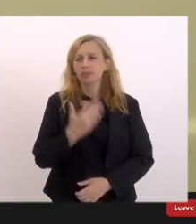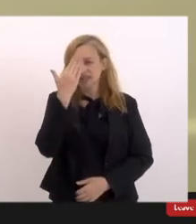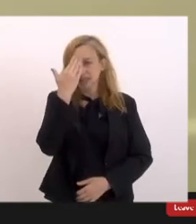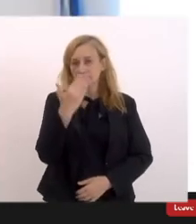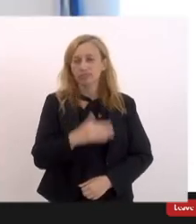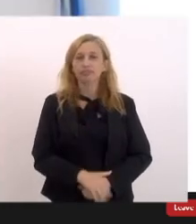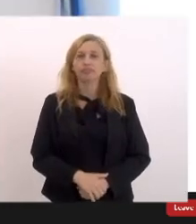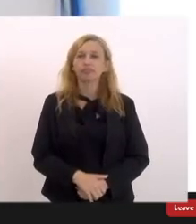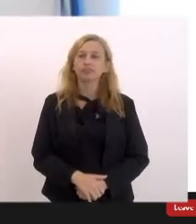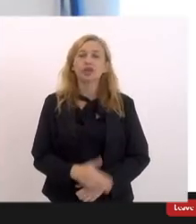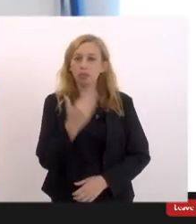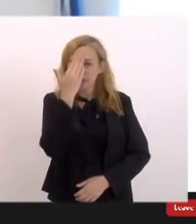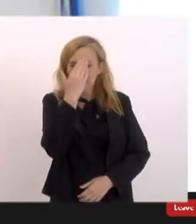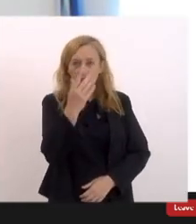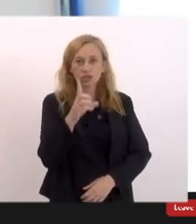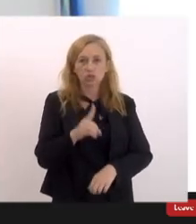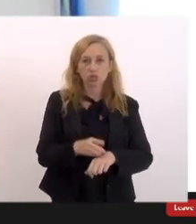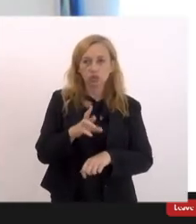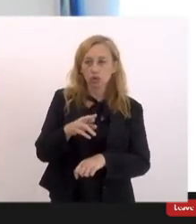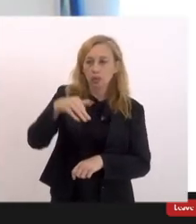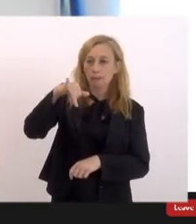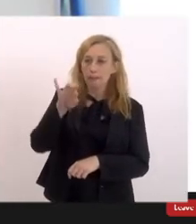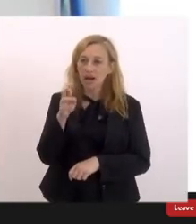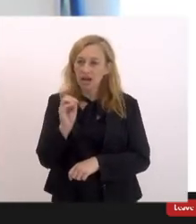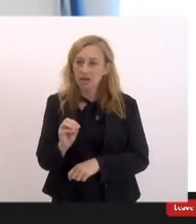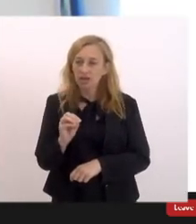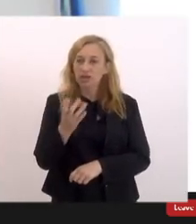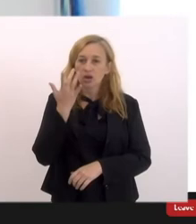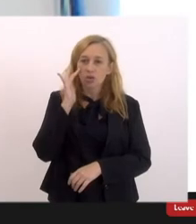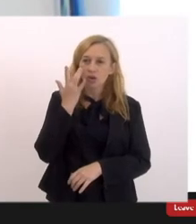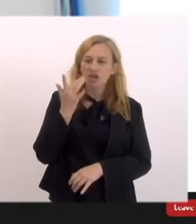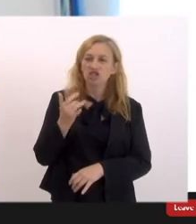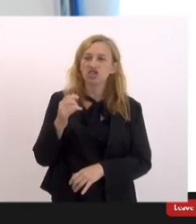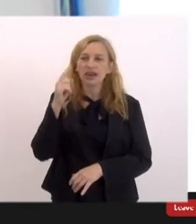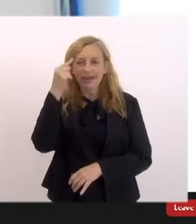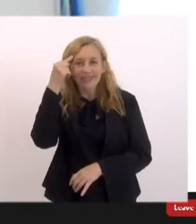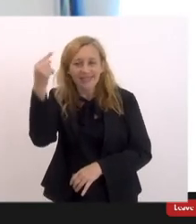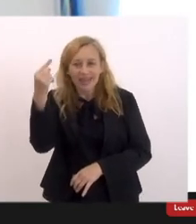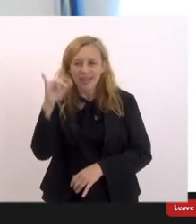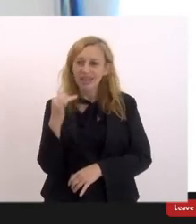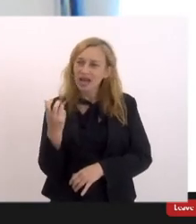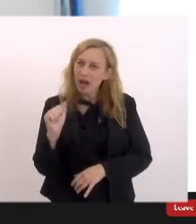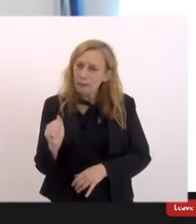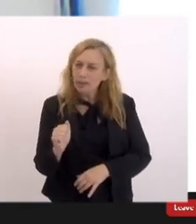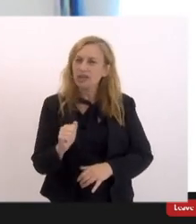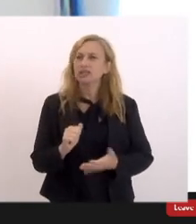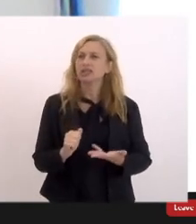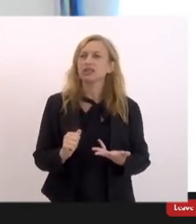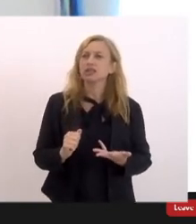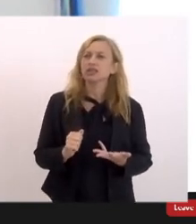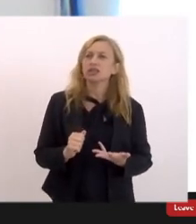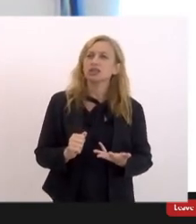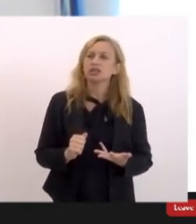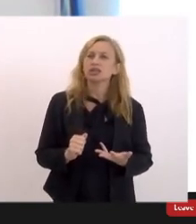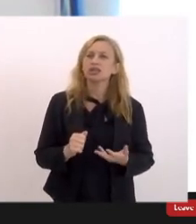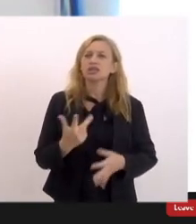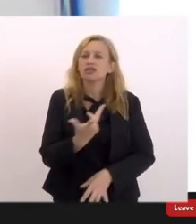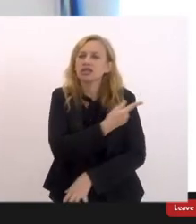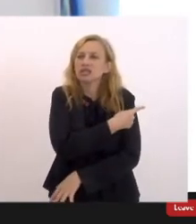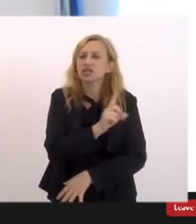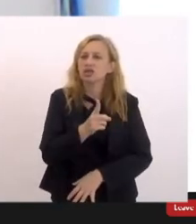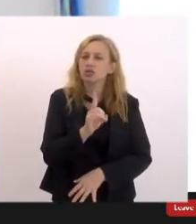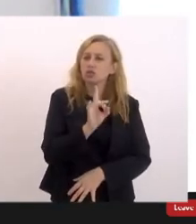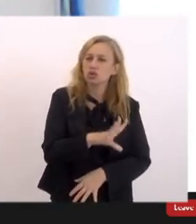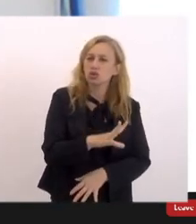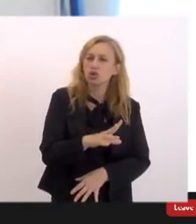Obrigado. Obrigado, doutor Mário. Acho que a ideia da campanha, né, da campanha de vacinação, não é só nos